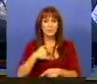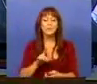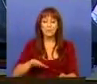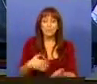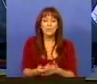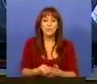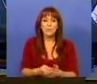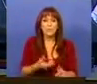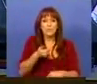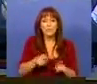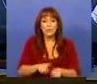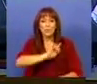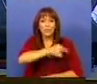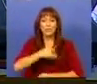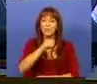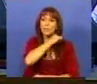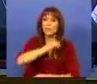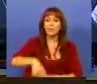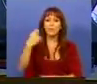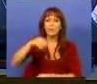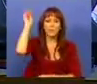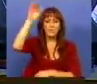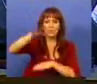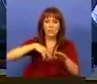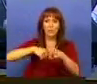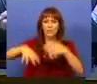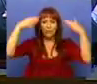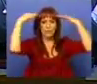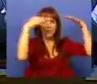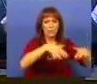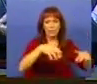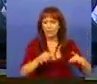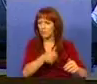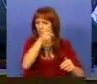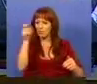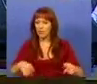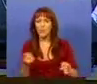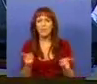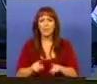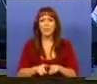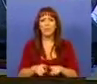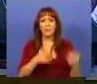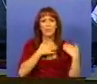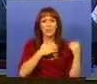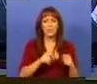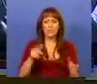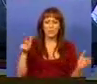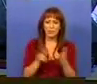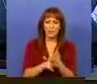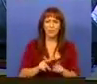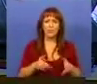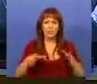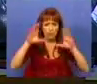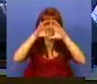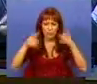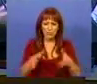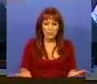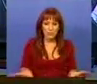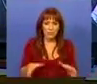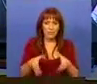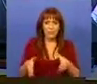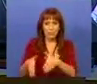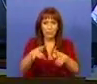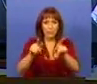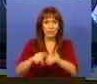cabe autorizar o Presidente da República a fazer a guerra e a paz. Cabe-lhe aprovar o conceito estratégico de defesa.